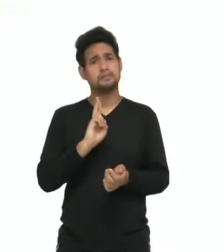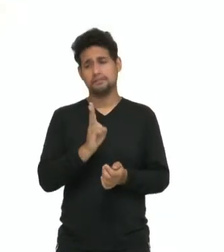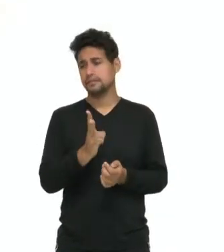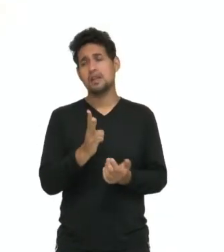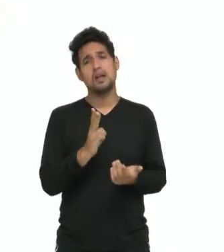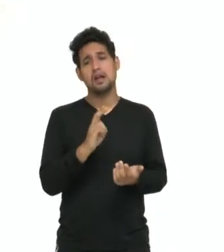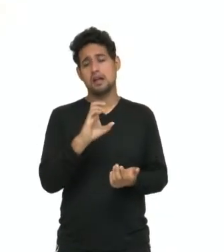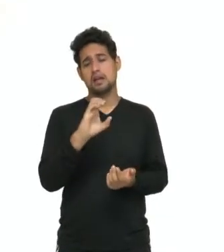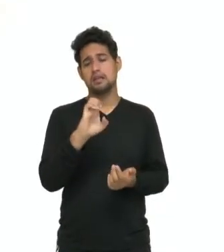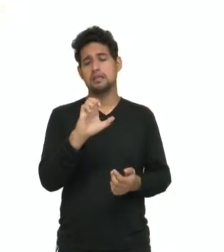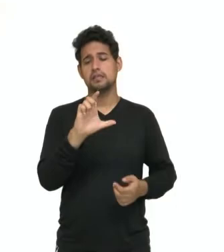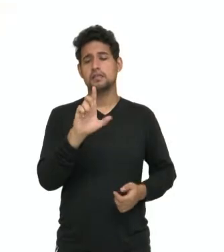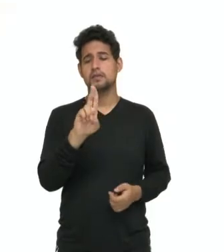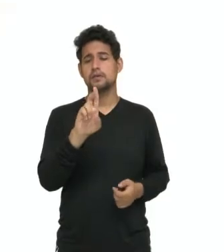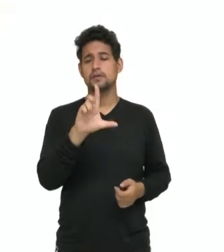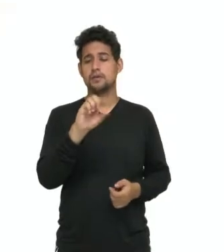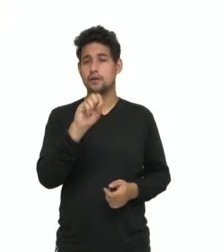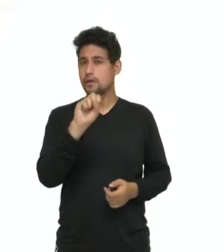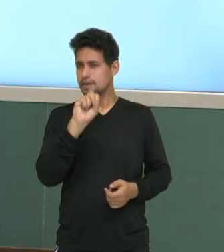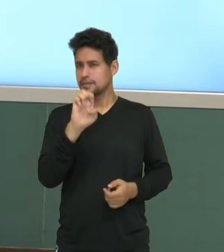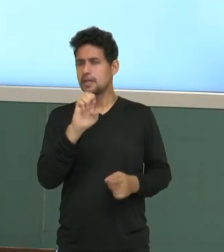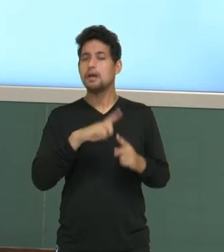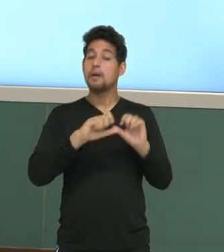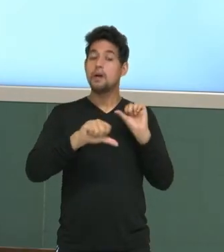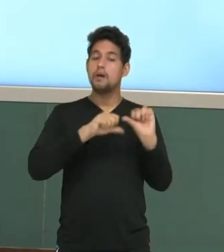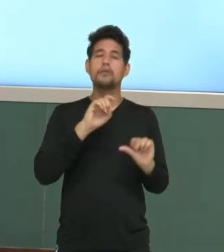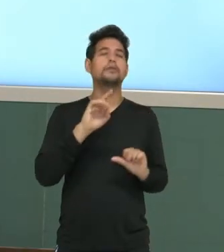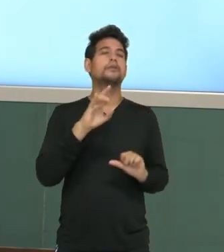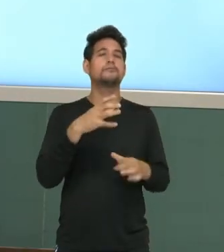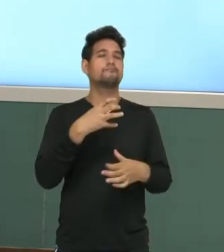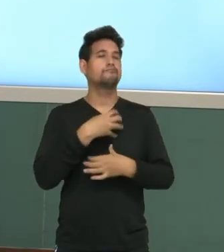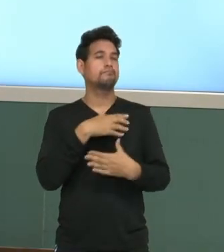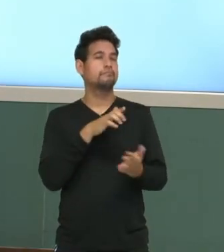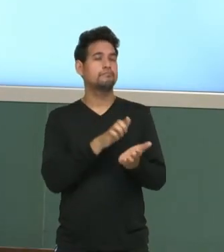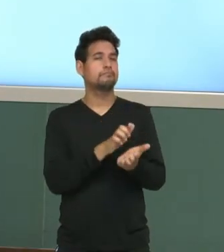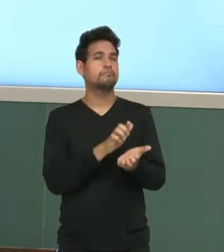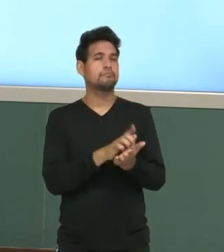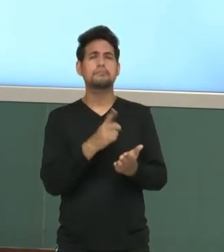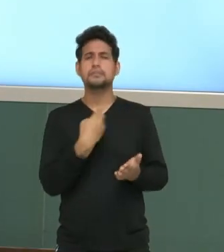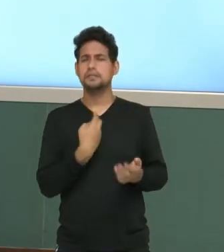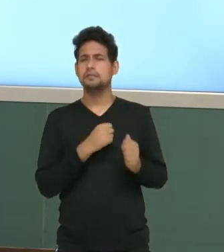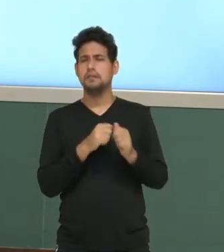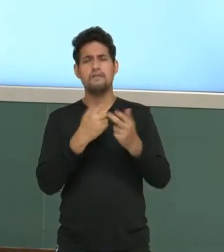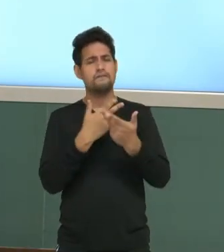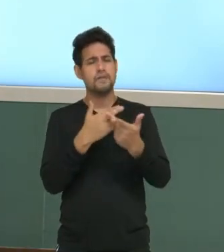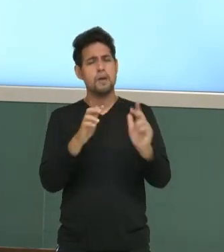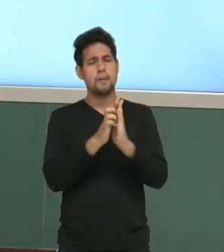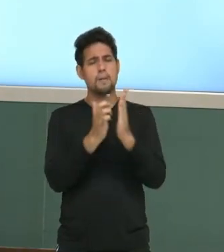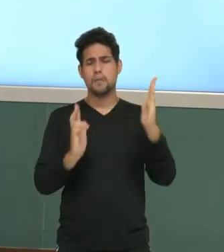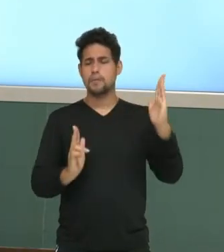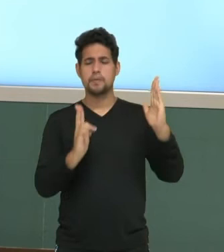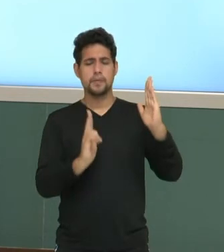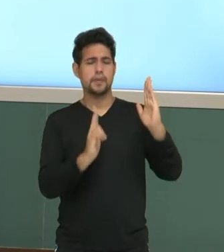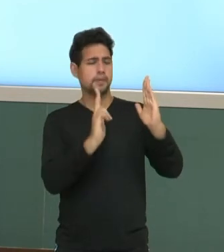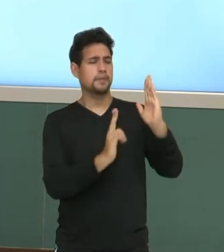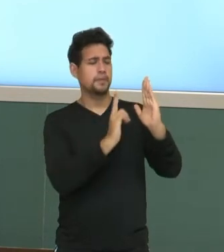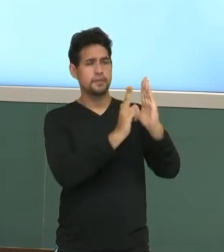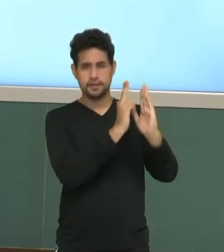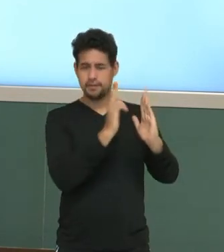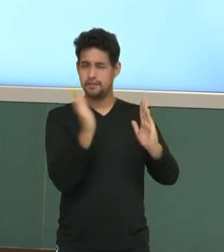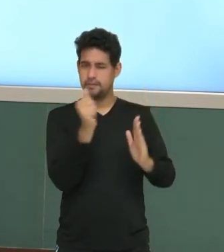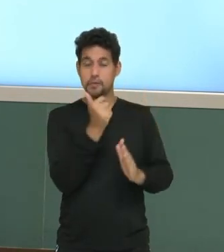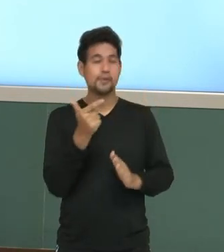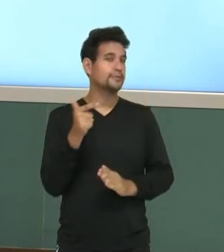composição celulose. Nós só mudamos o formato do papel. Nós fizemos tiras, picotamos. Vamos